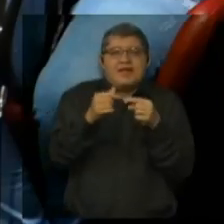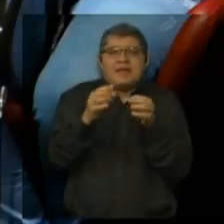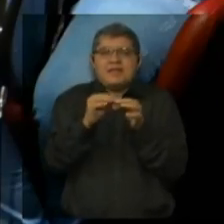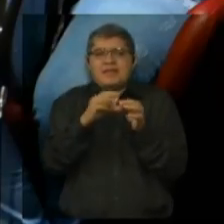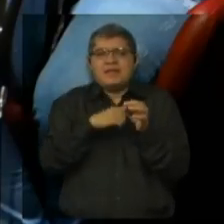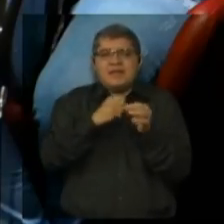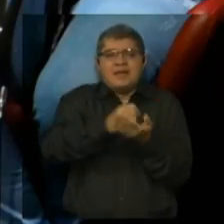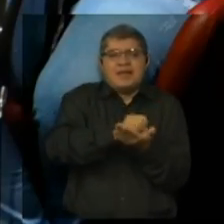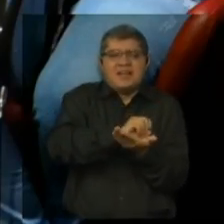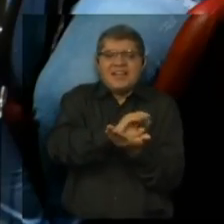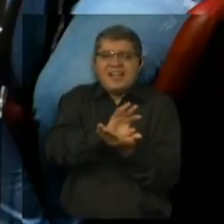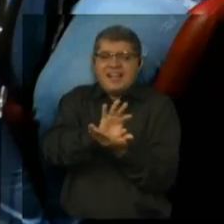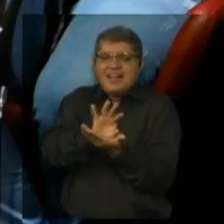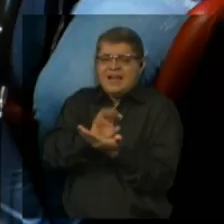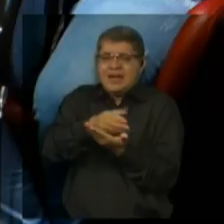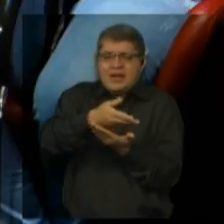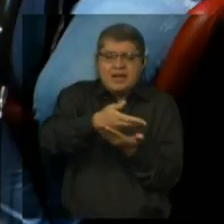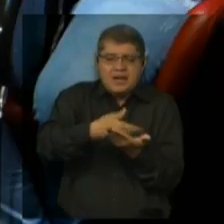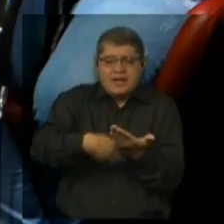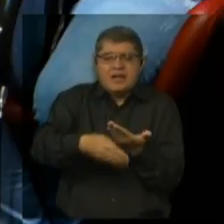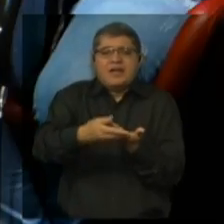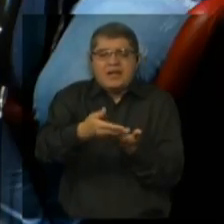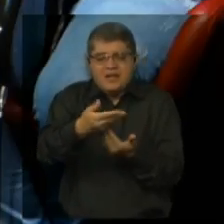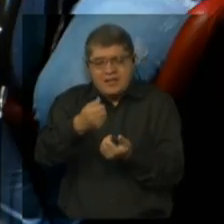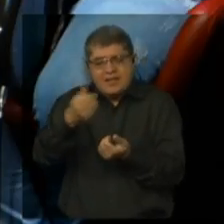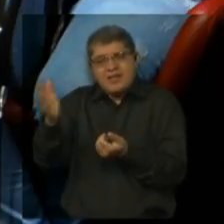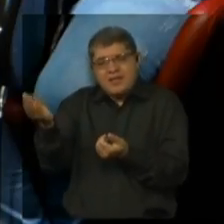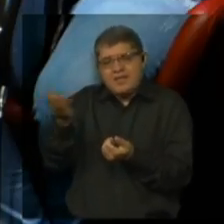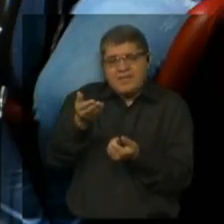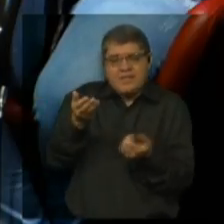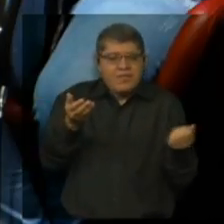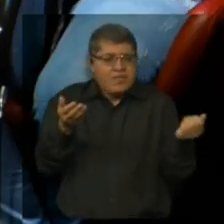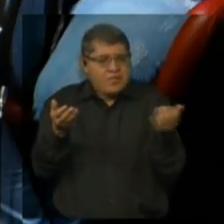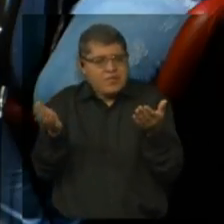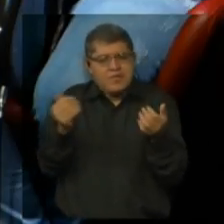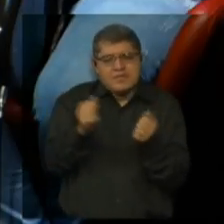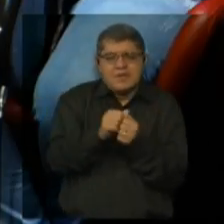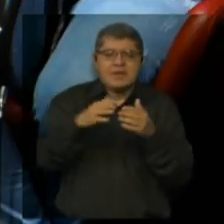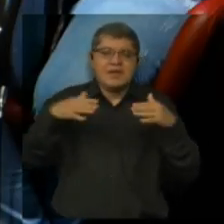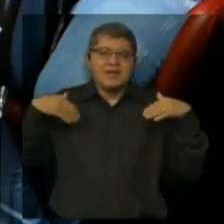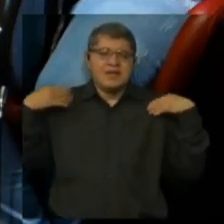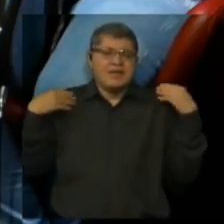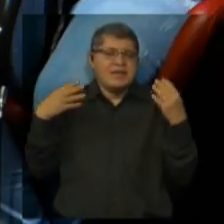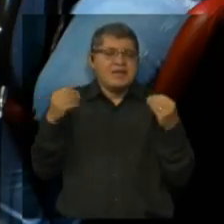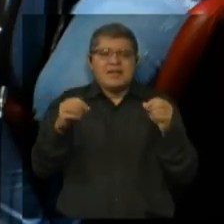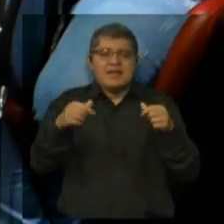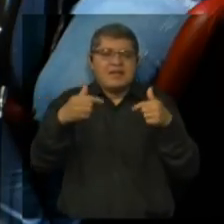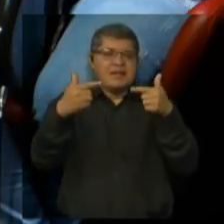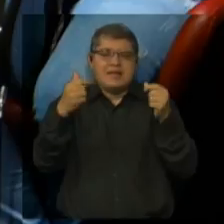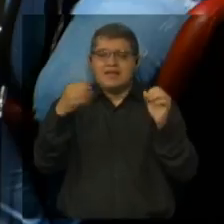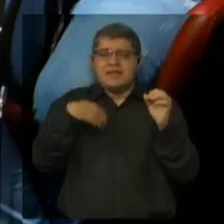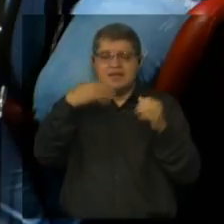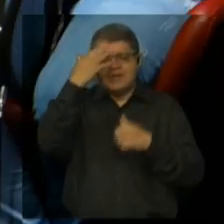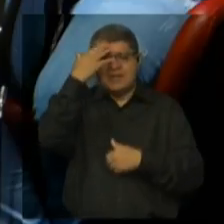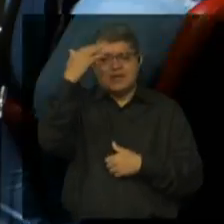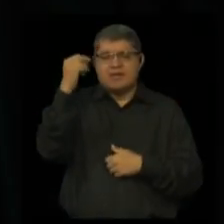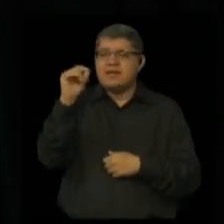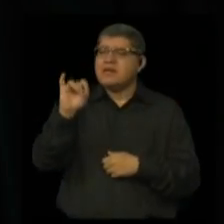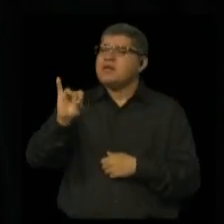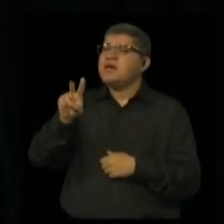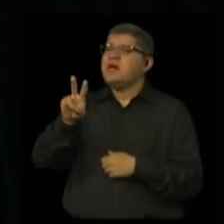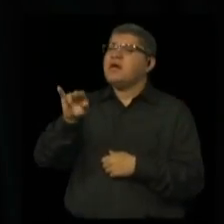eu tenho que partilhar. Então, eu já convido e tenho tido muita alegria, muita sorte, assim, sou muito grato. Ivan,